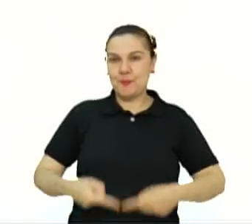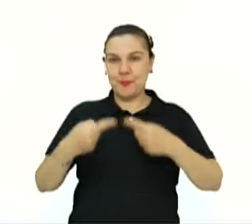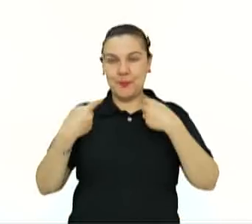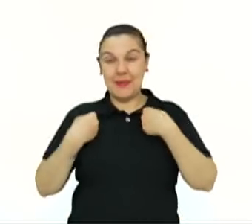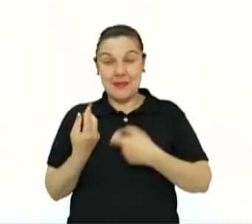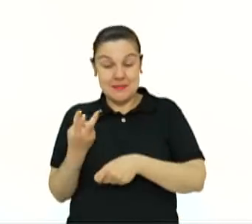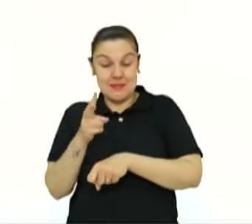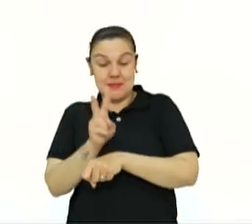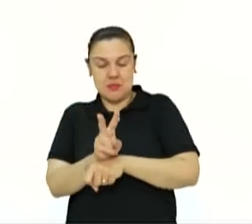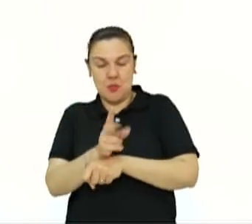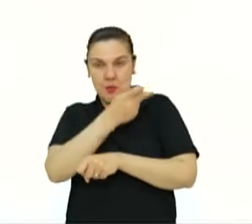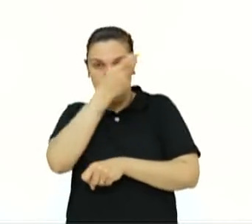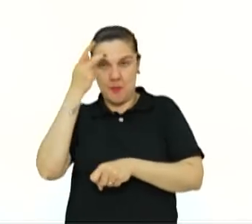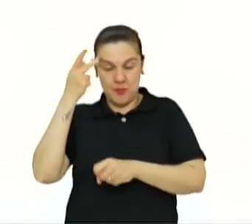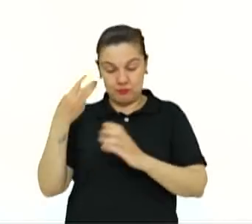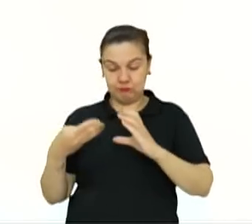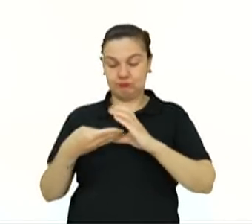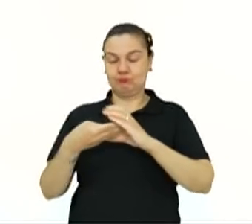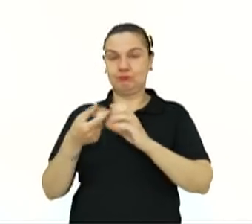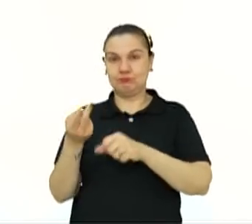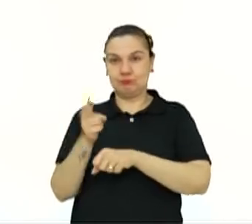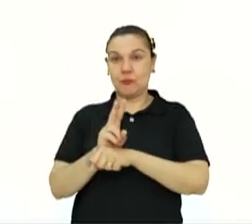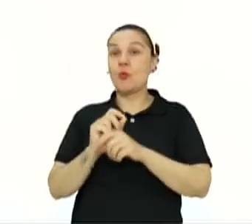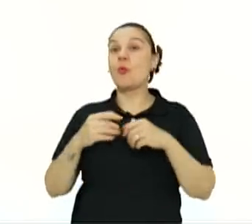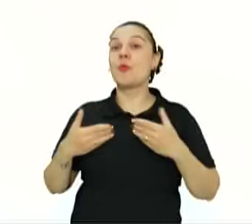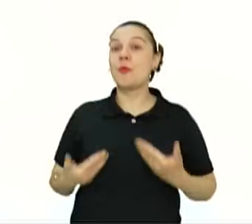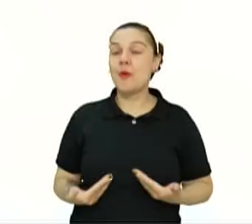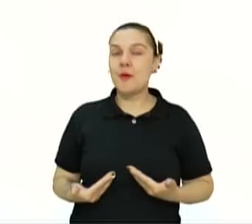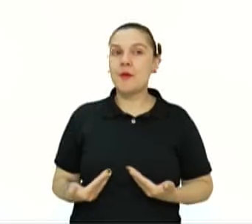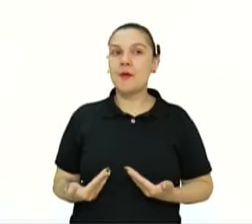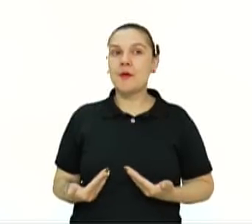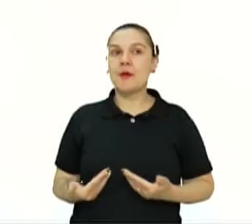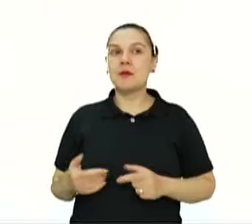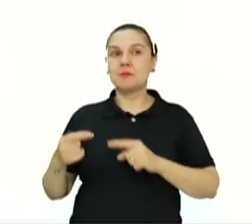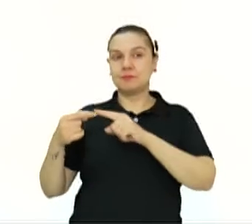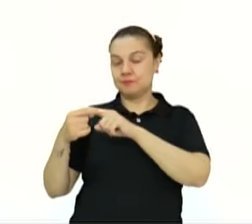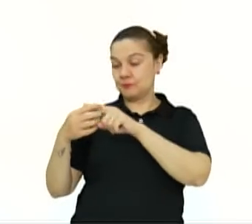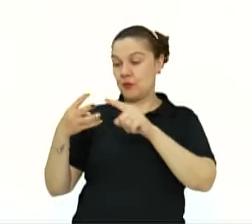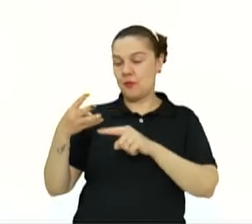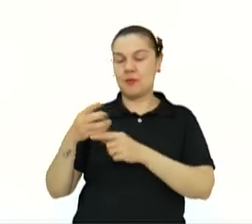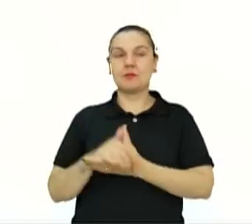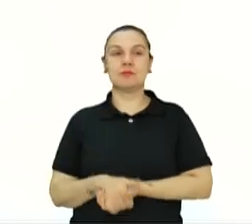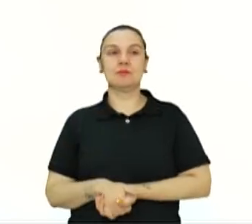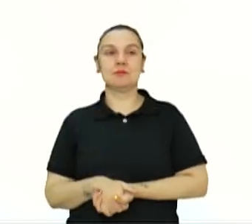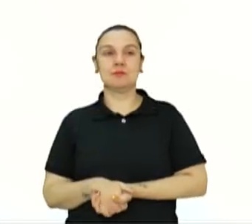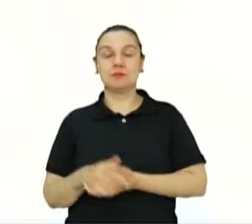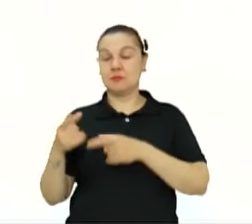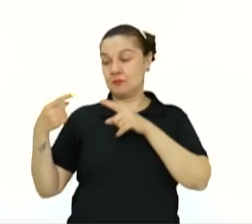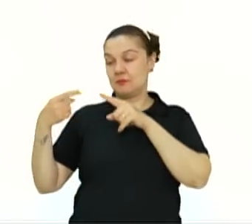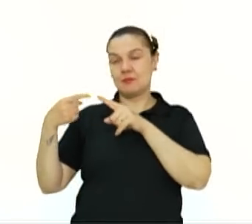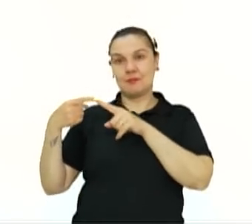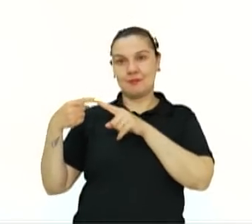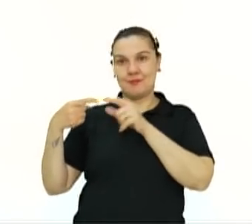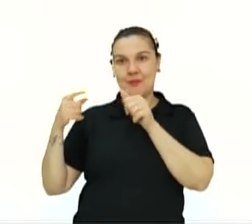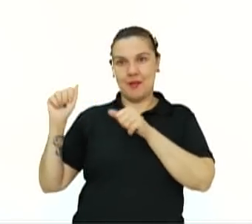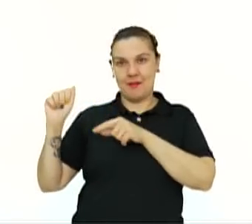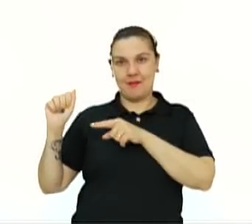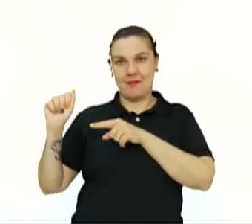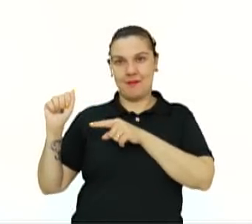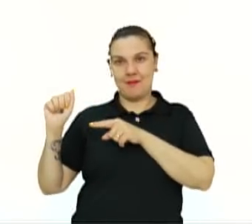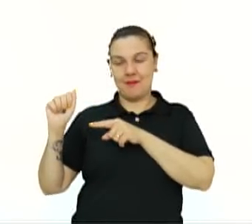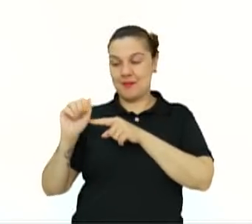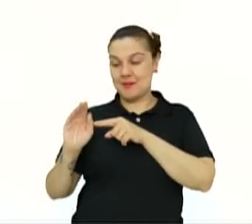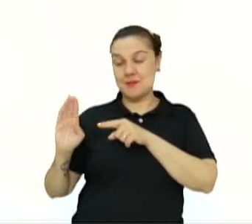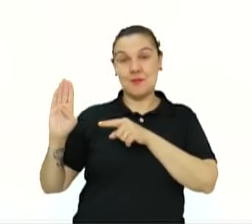imunológico do portador dessa doença, né, desse vírus. Que IST é essa que a gente está falando? Na opção A